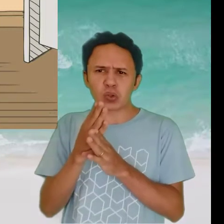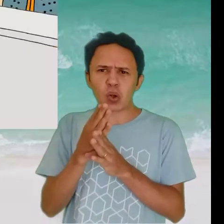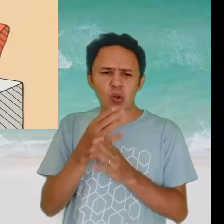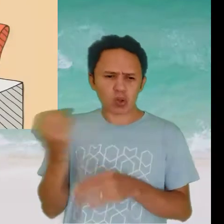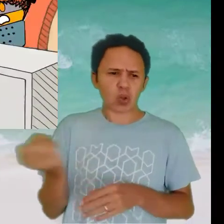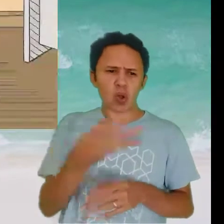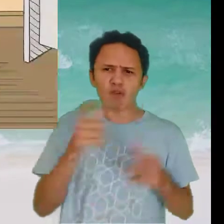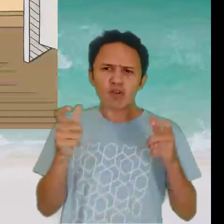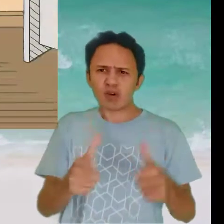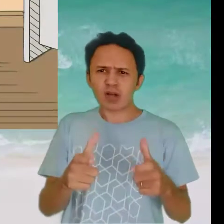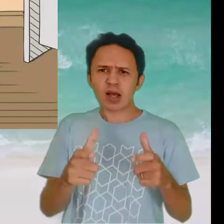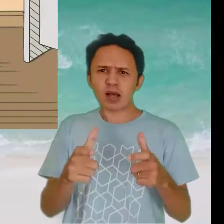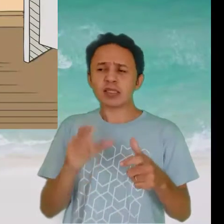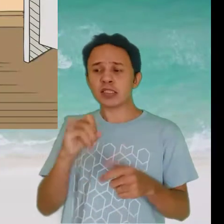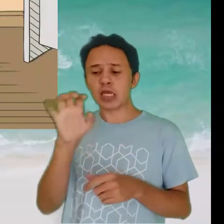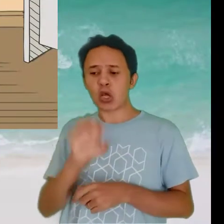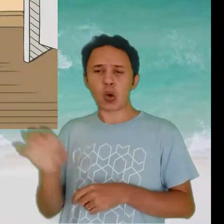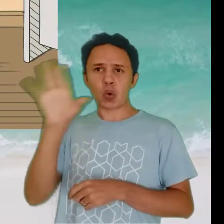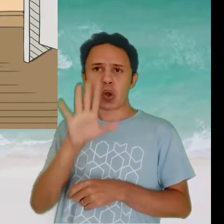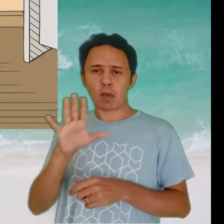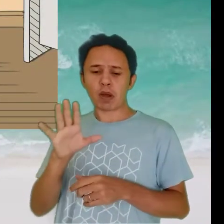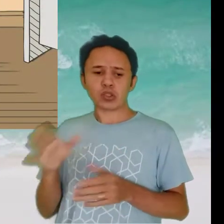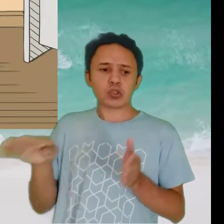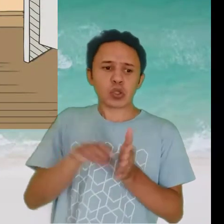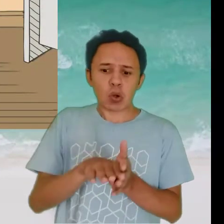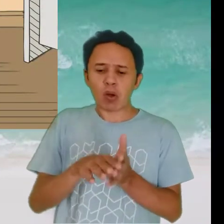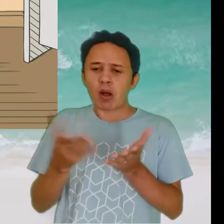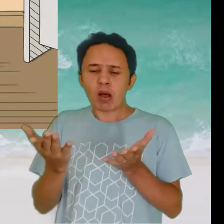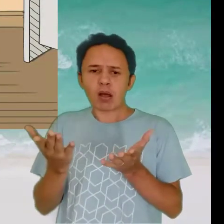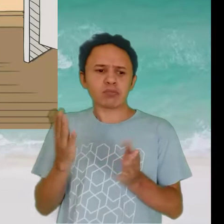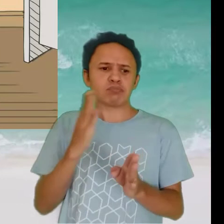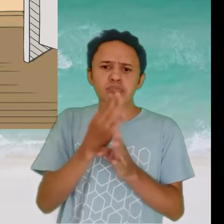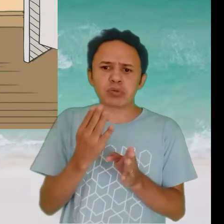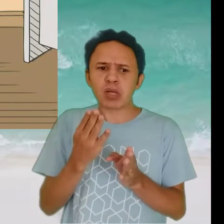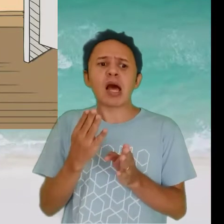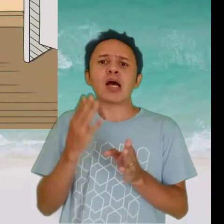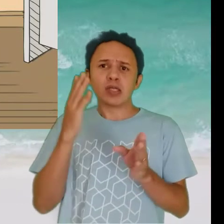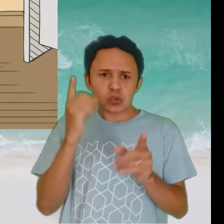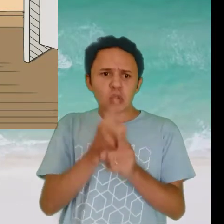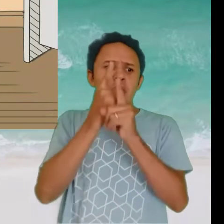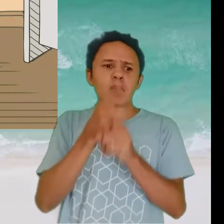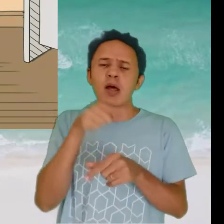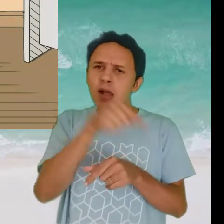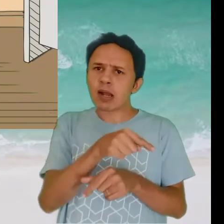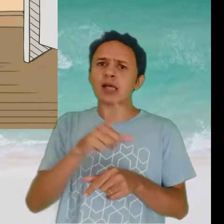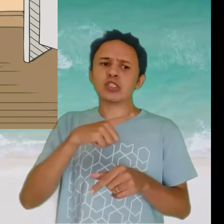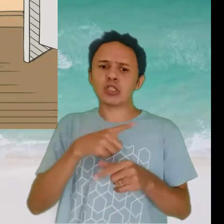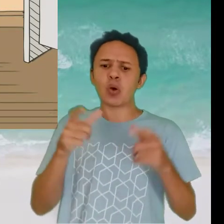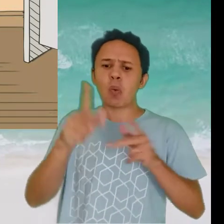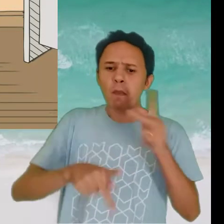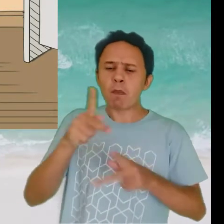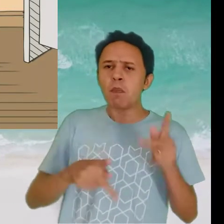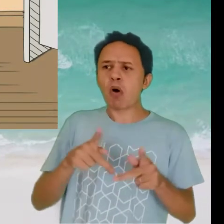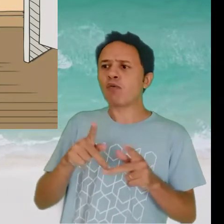novo, certo? Certo. Então, se os europeus chegaram num lugar novo que não conheciam e ninguém avisou a eles que existia, então eles também descobriram que aquele lugar existia e descobriram